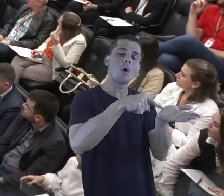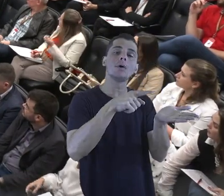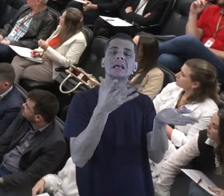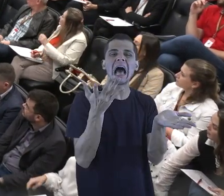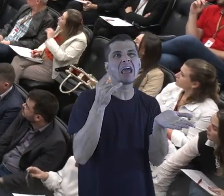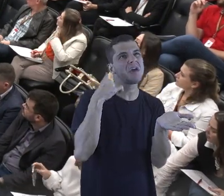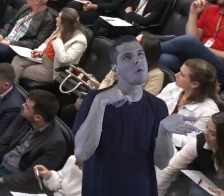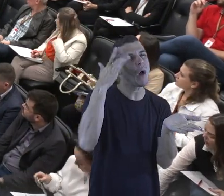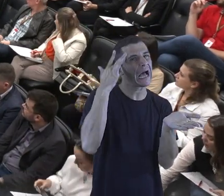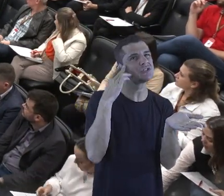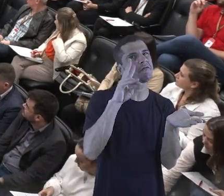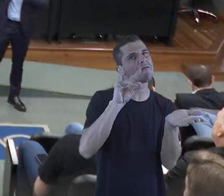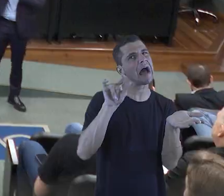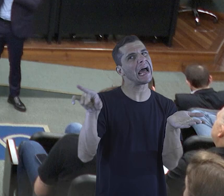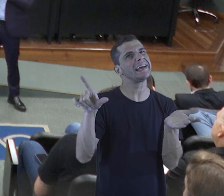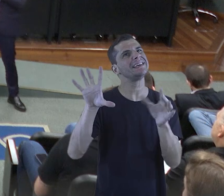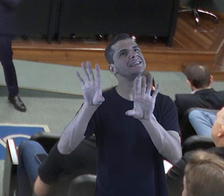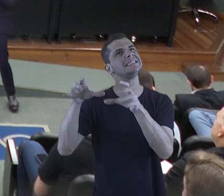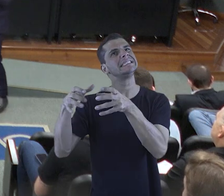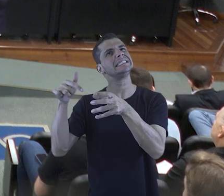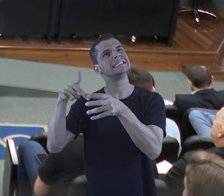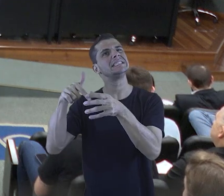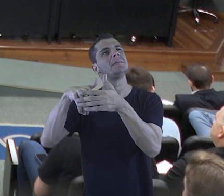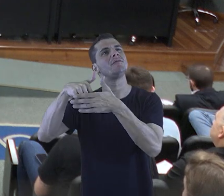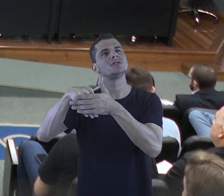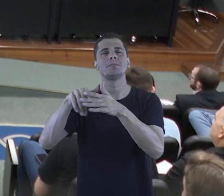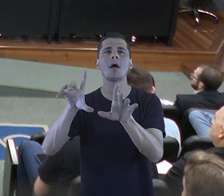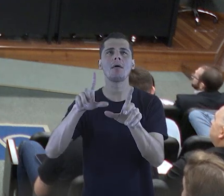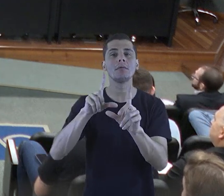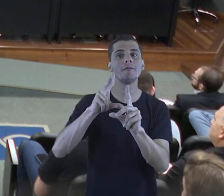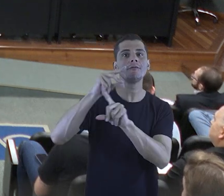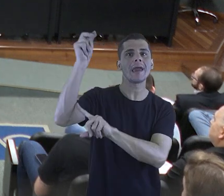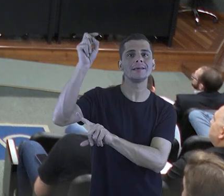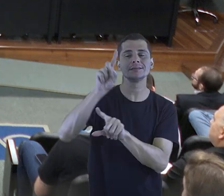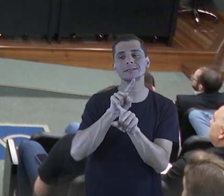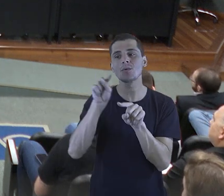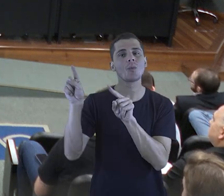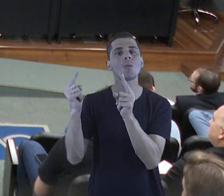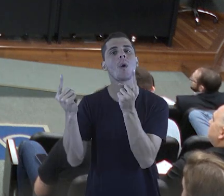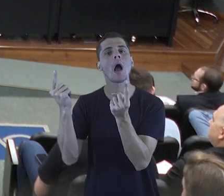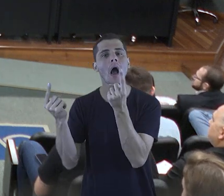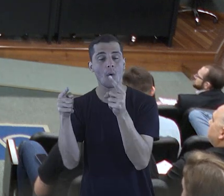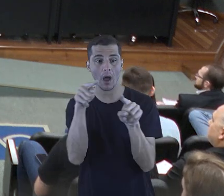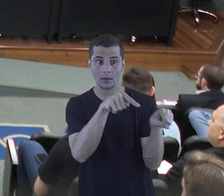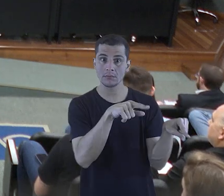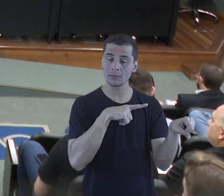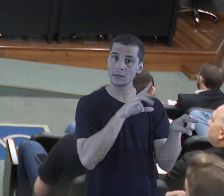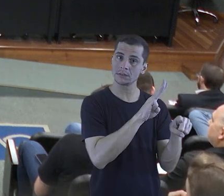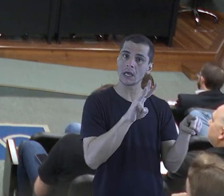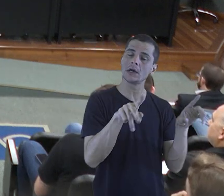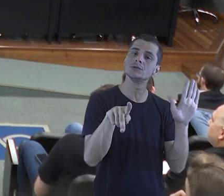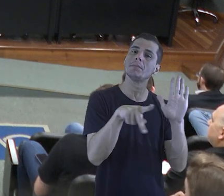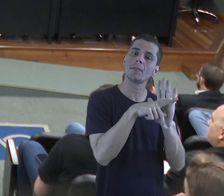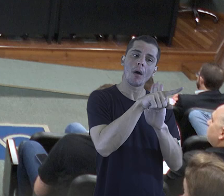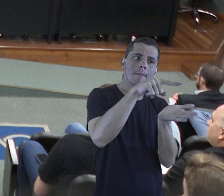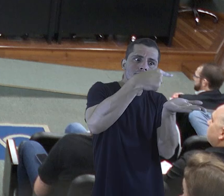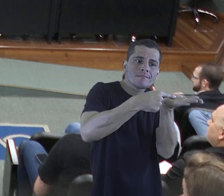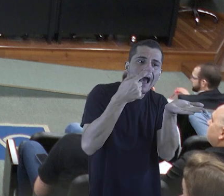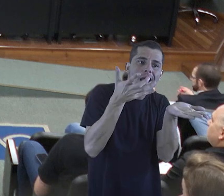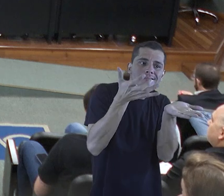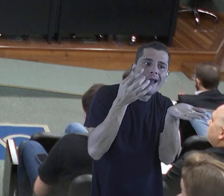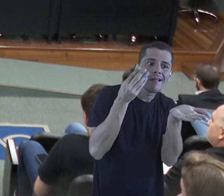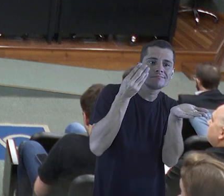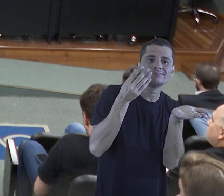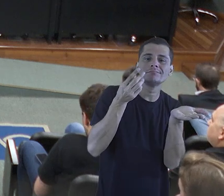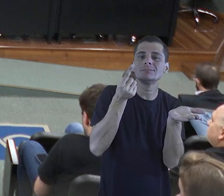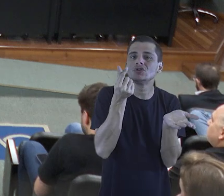O que um dado pôs ali dentro daquele site de aposta em relação à tua tendência? Sabe que isso é possível medir, não A